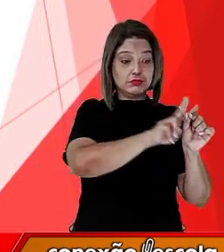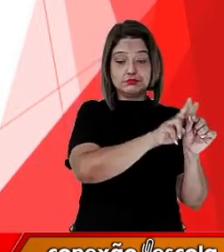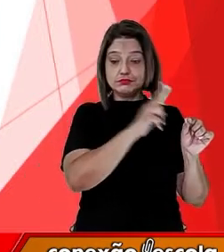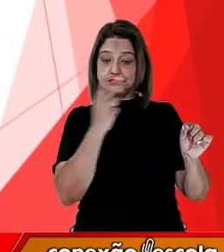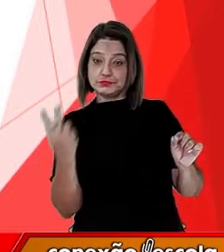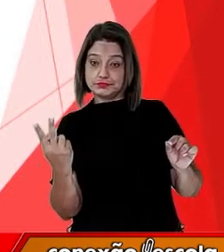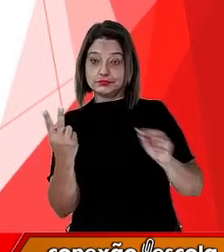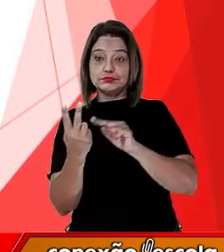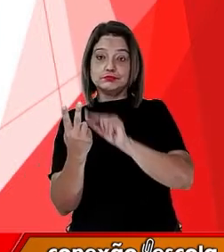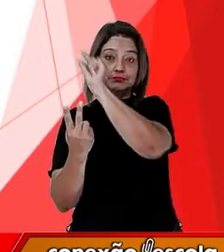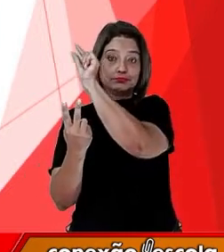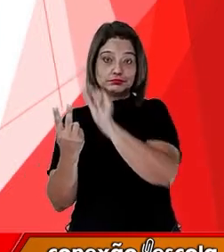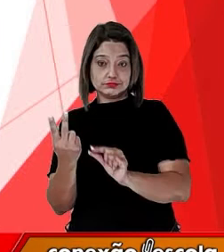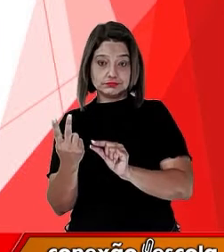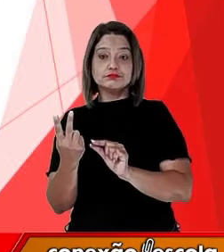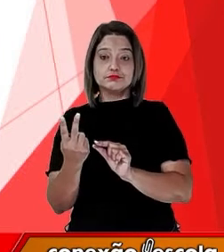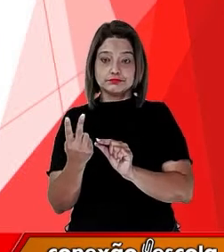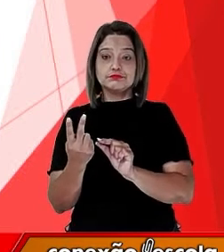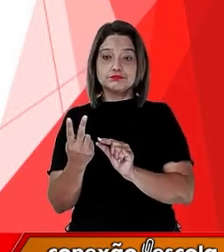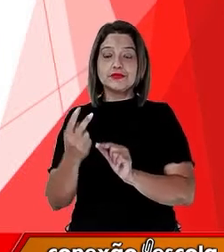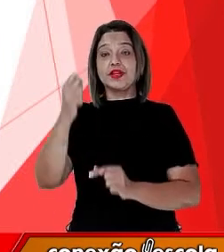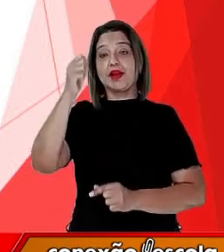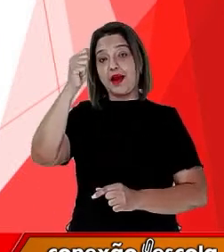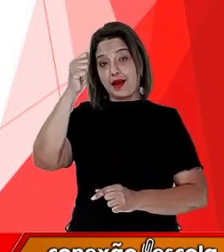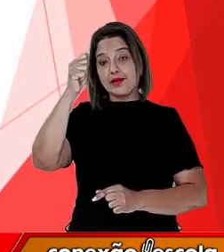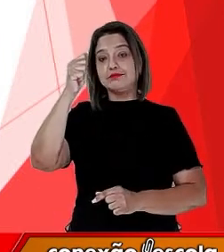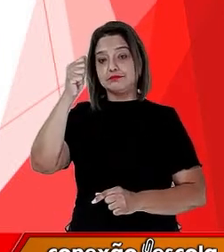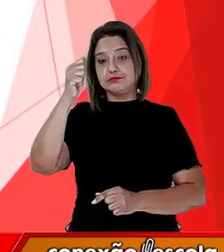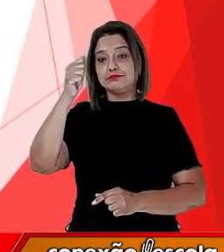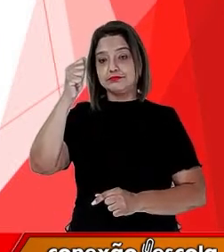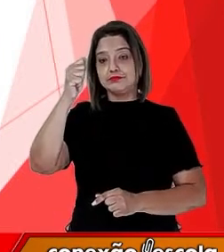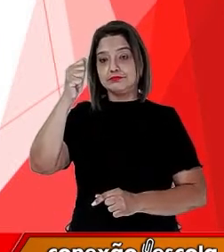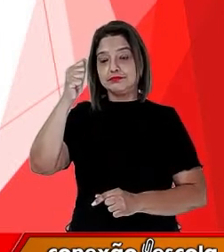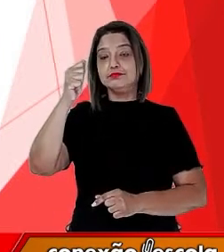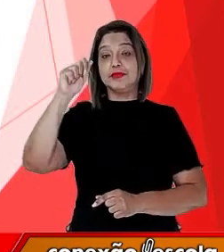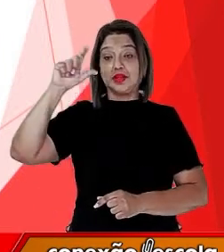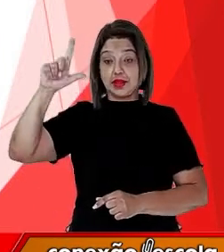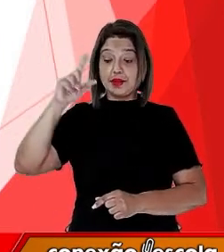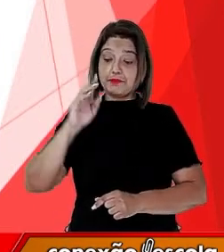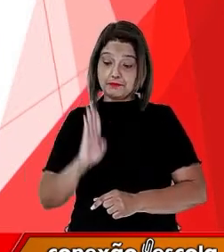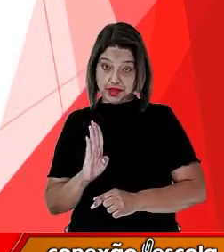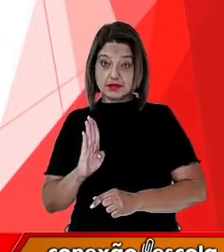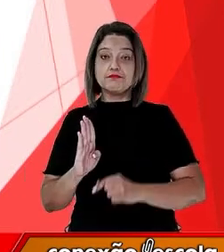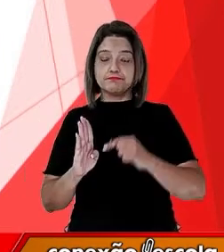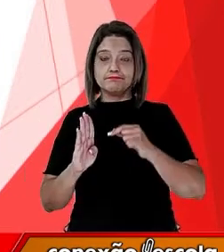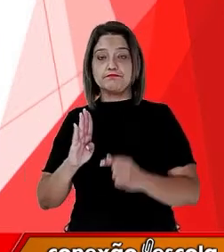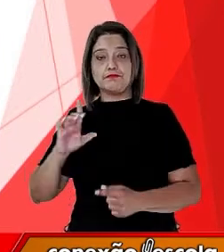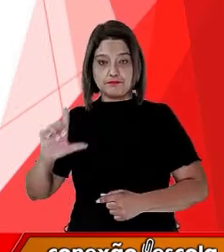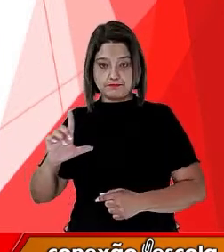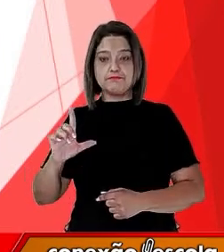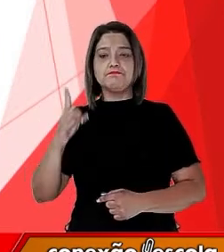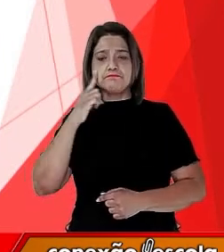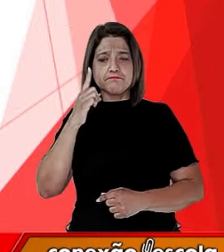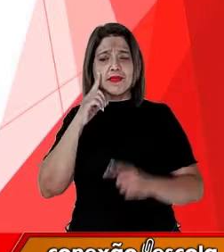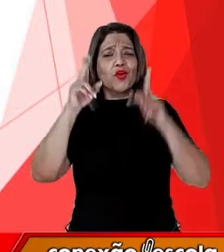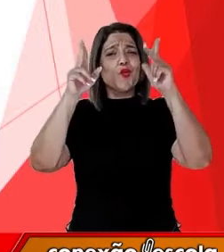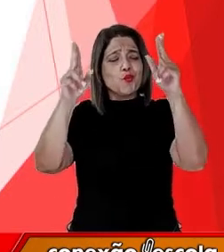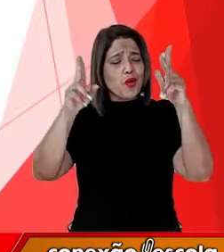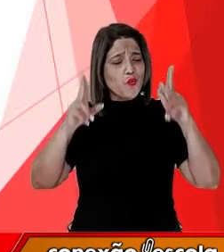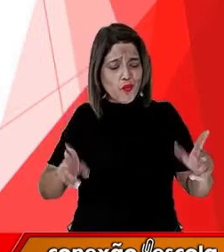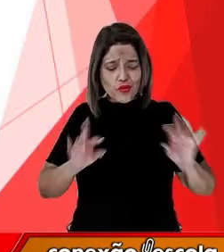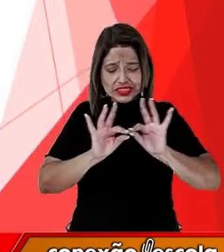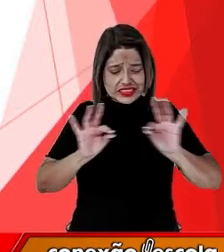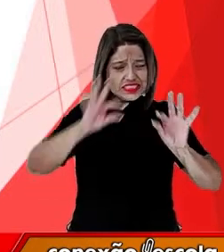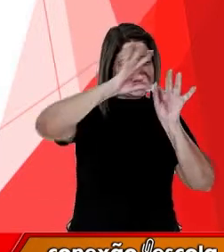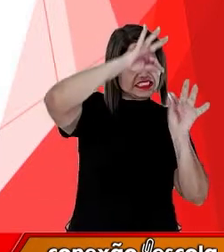para o segmento A', B'. Note que os dois têm o mesmo tamanho, mesma espessura, mesmo comprimento. Só translador,